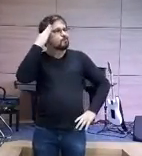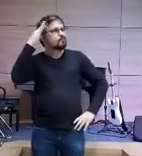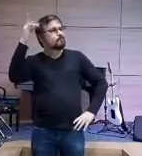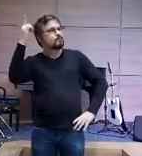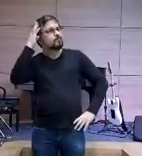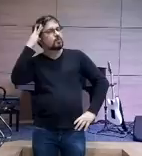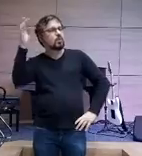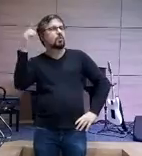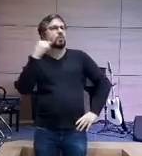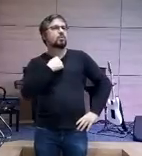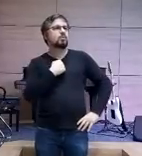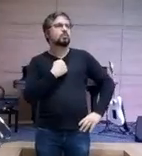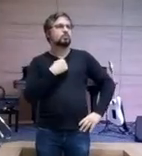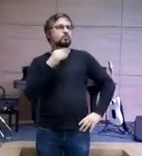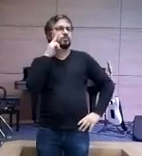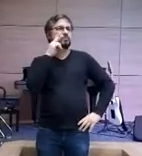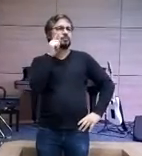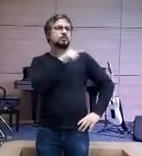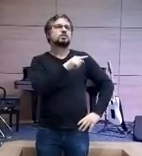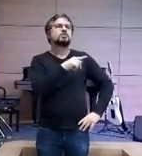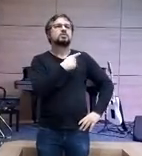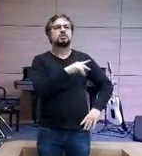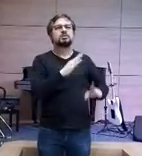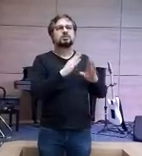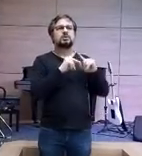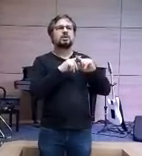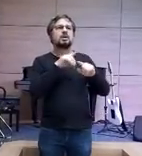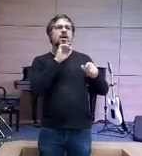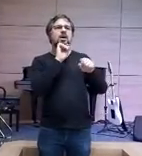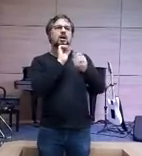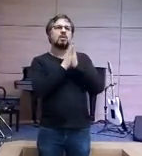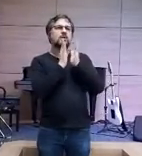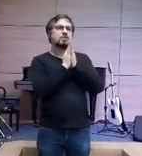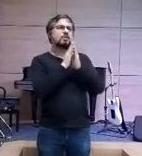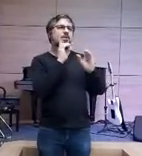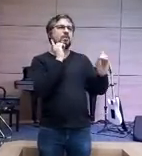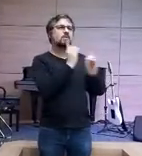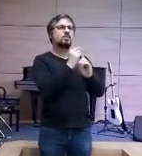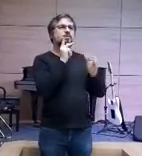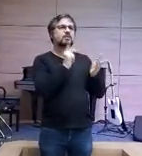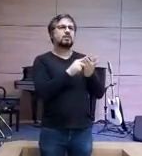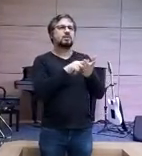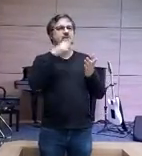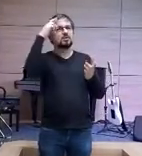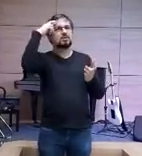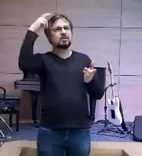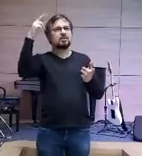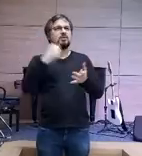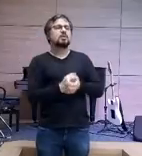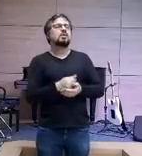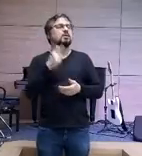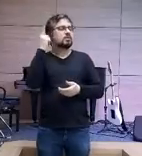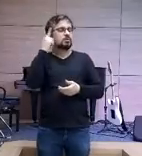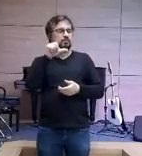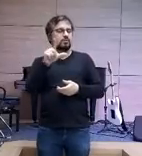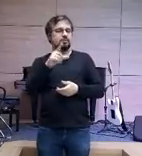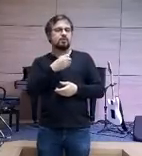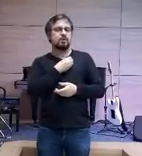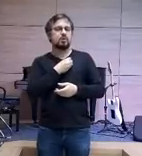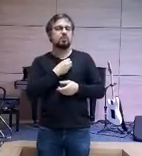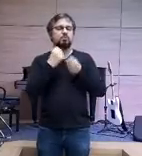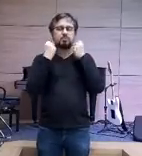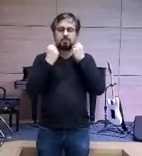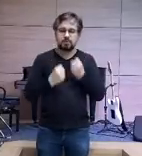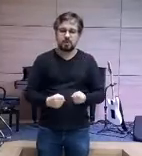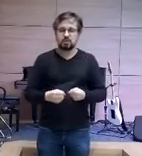isso um dia dele é a minha oração que ele encontra e verdadeiramente os bom e que ele não possa viver esse jogo esse